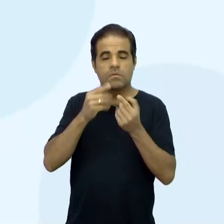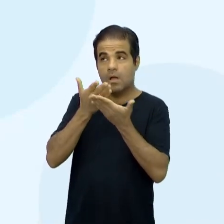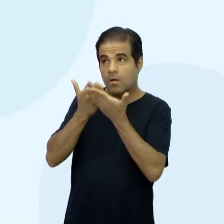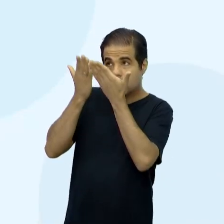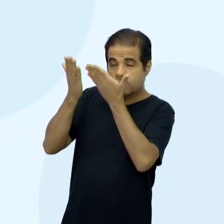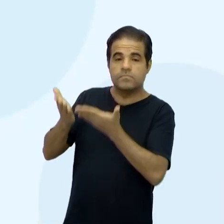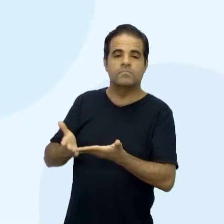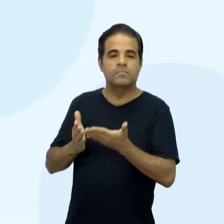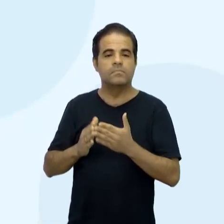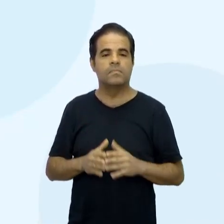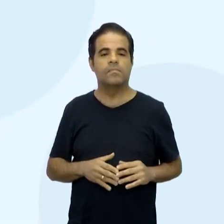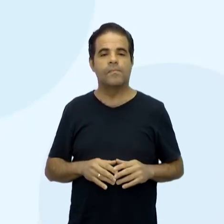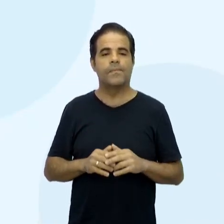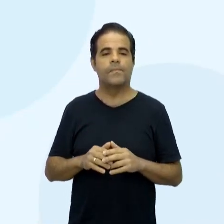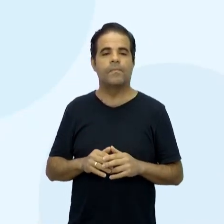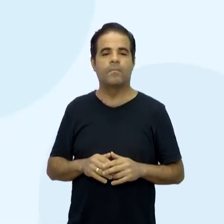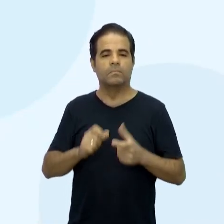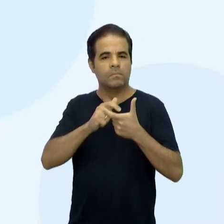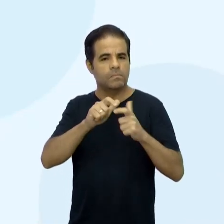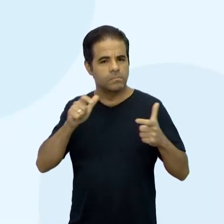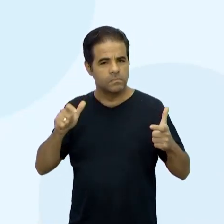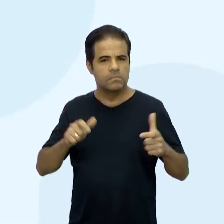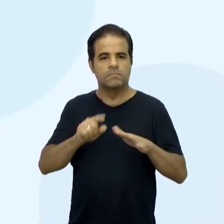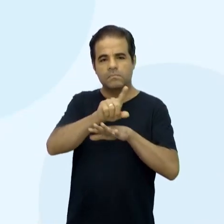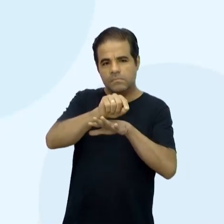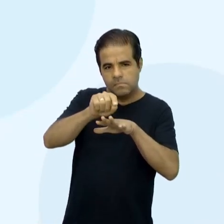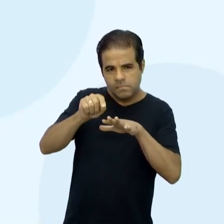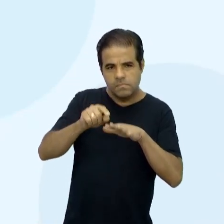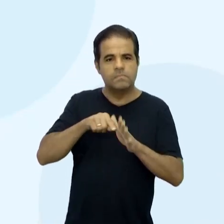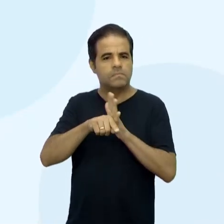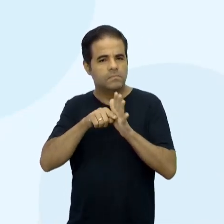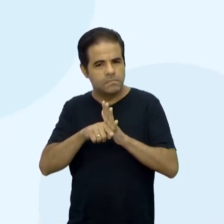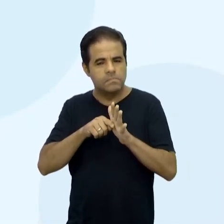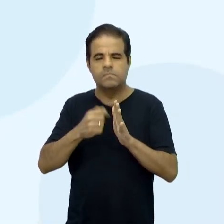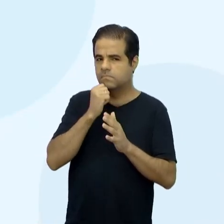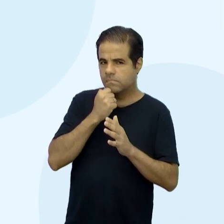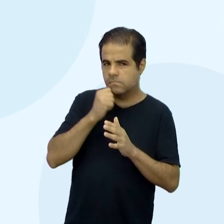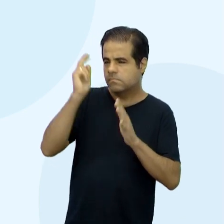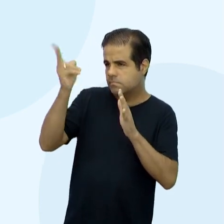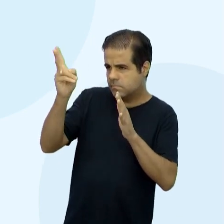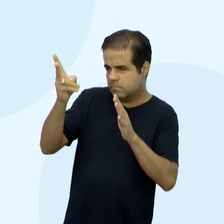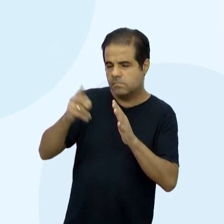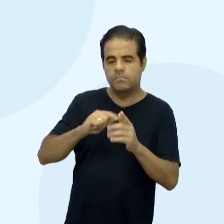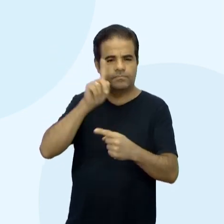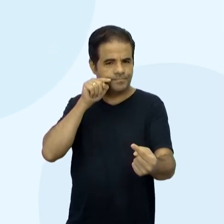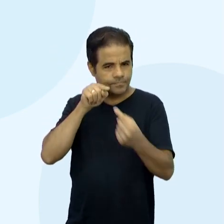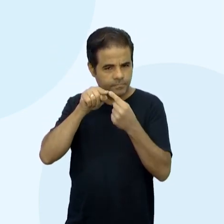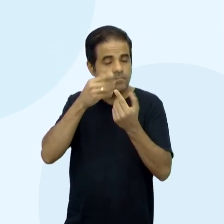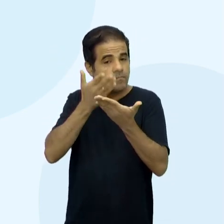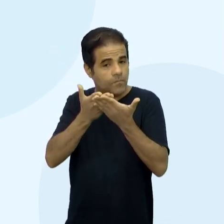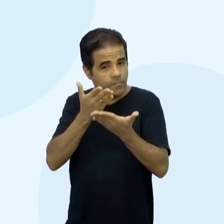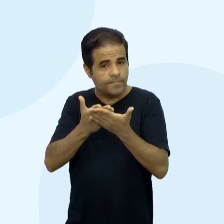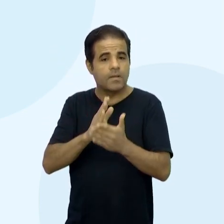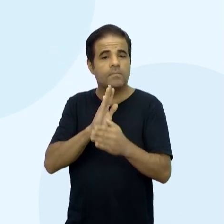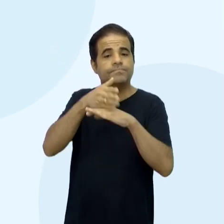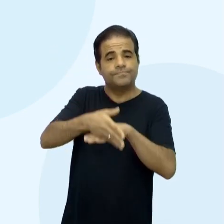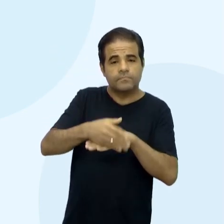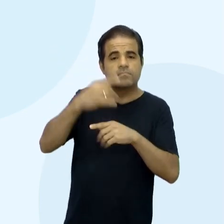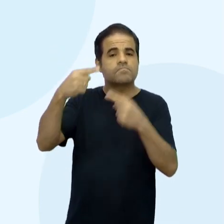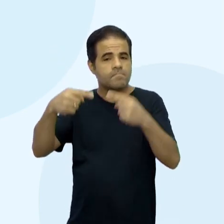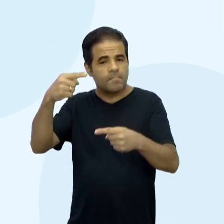tela. O eixo estruturante, mudamos. Não, está no mesmo ainda, investigação científica, é o mesmo eixo. Objetivo da aula, introduzir